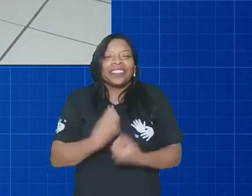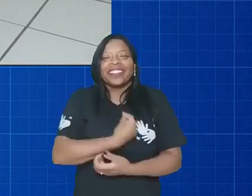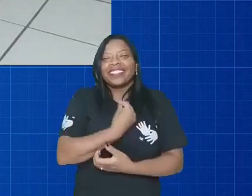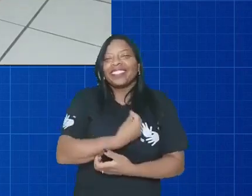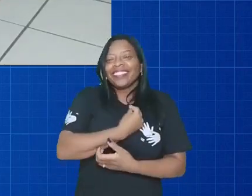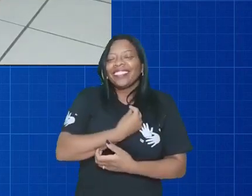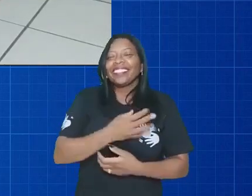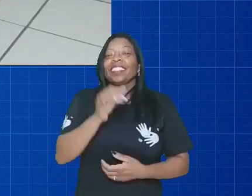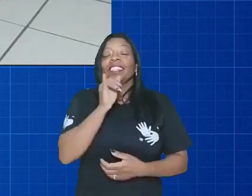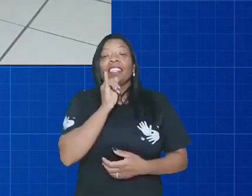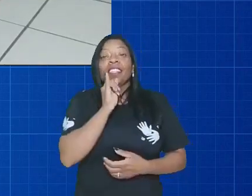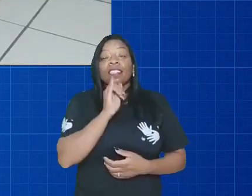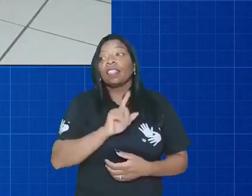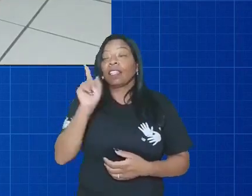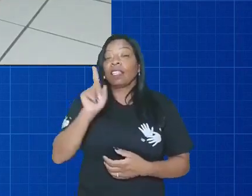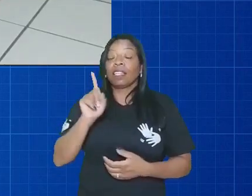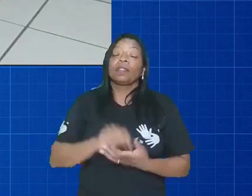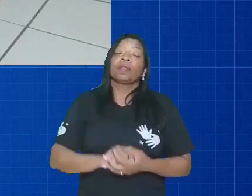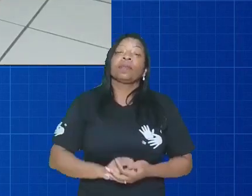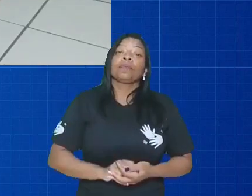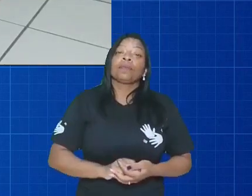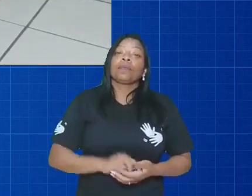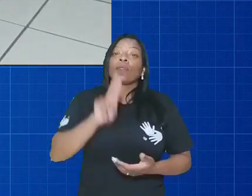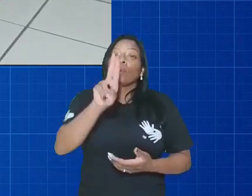básica ali um grupo promocional para